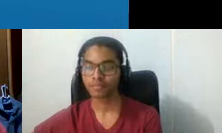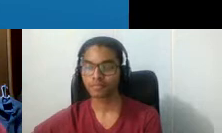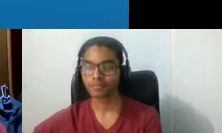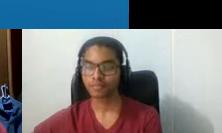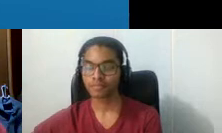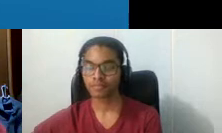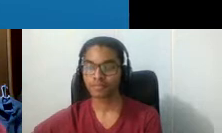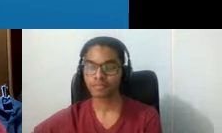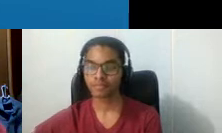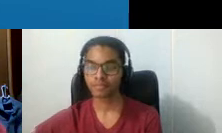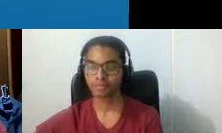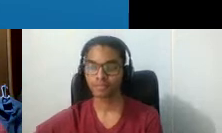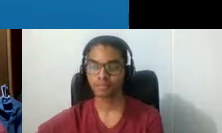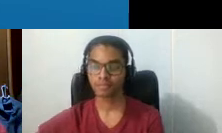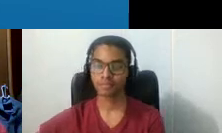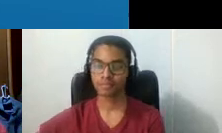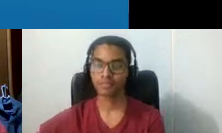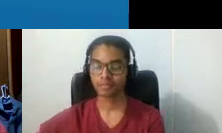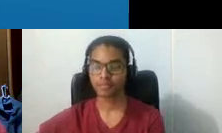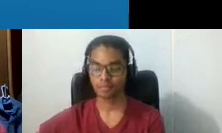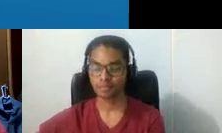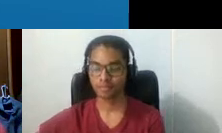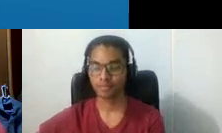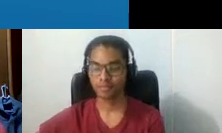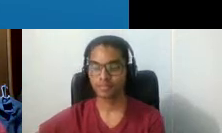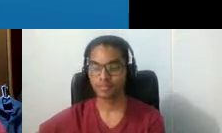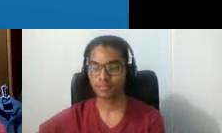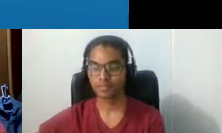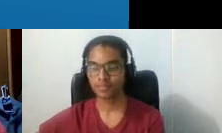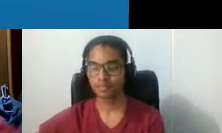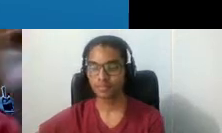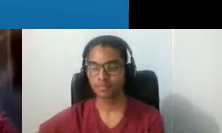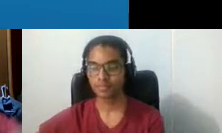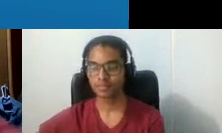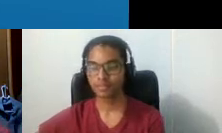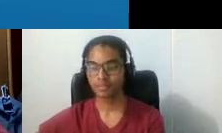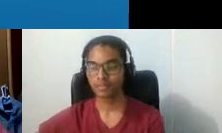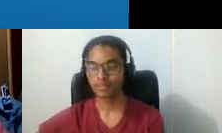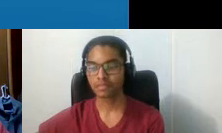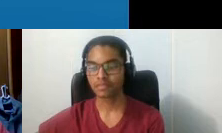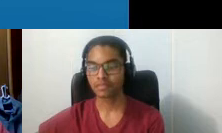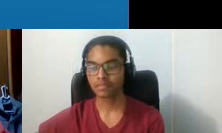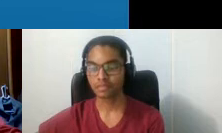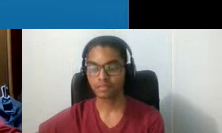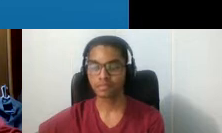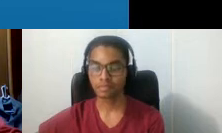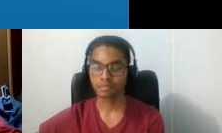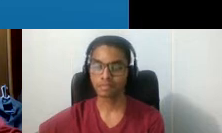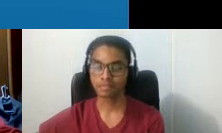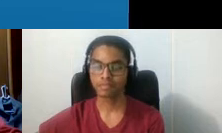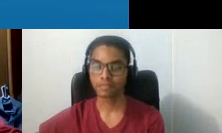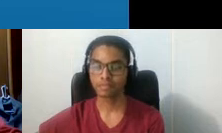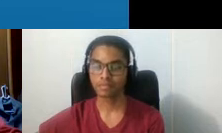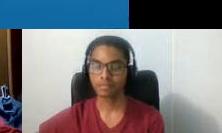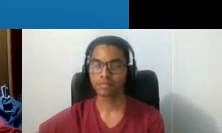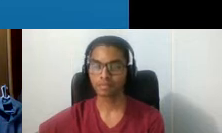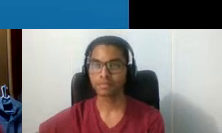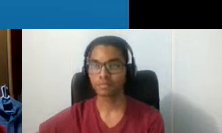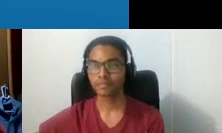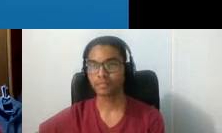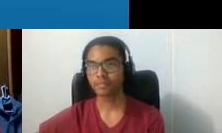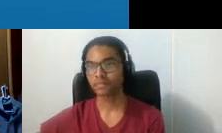mesmo sem pôr nada por cima. Simplesmente põe no forno. A temperatura vai favorecer a oxidação. Aí ela vai ficar opaca.